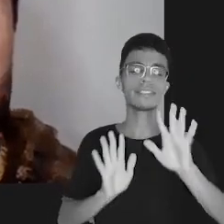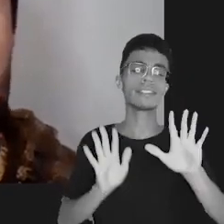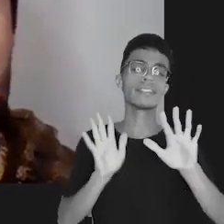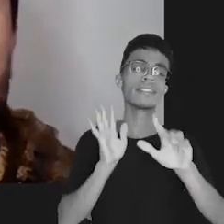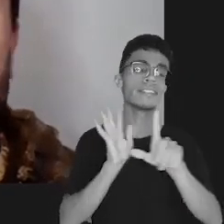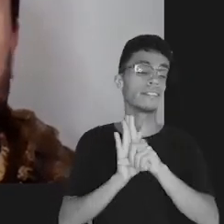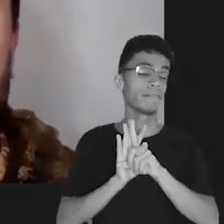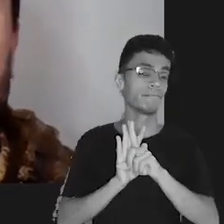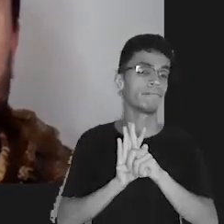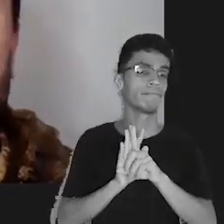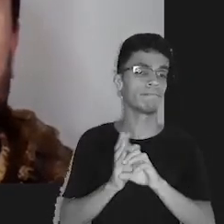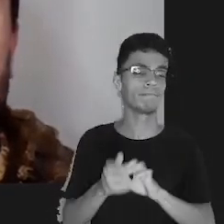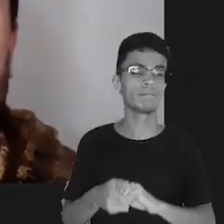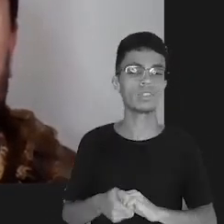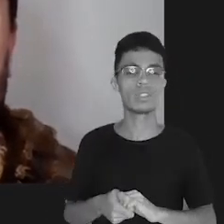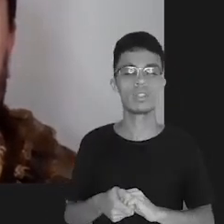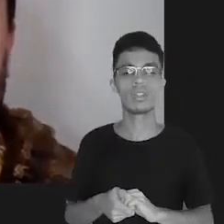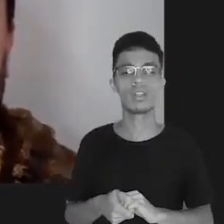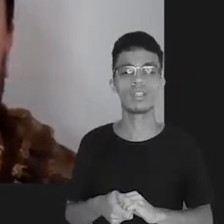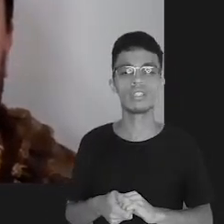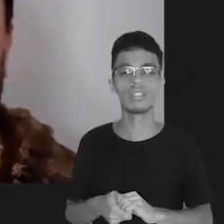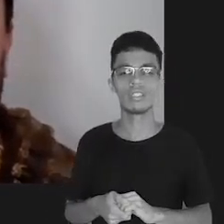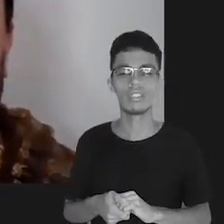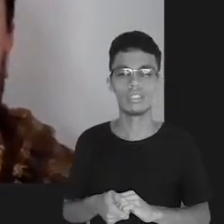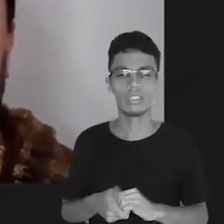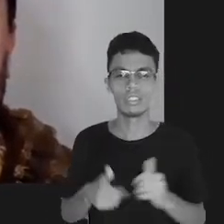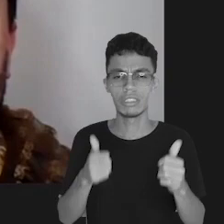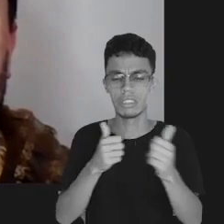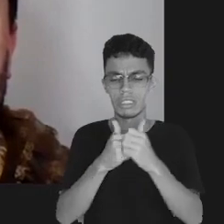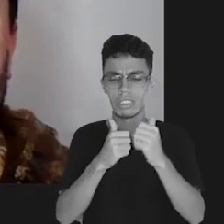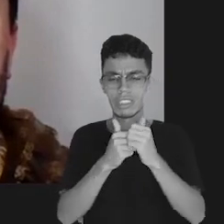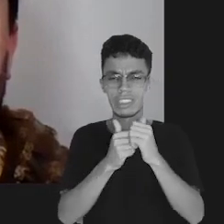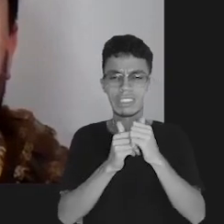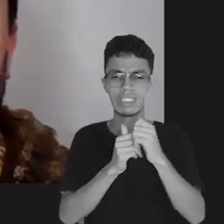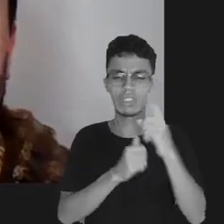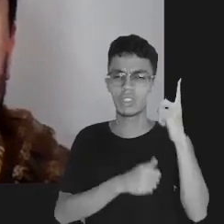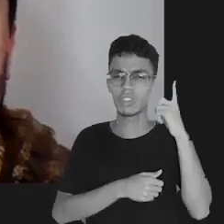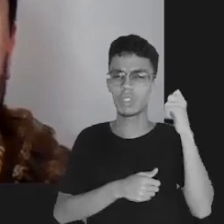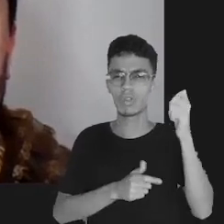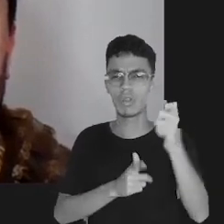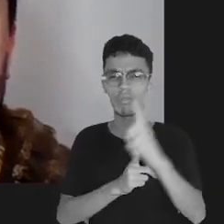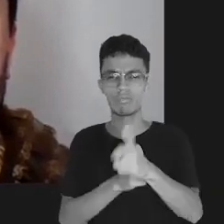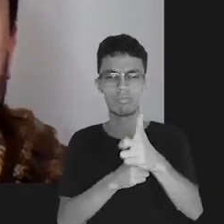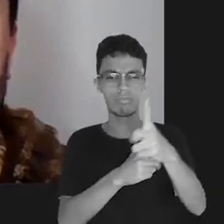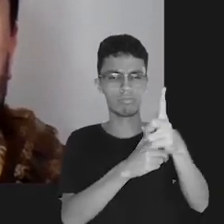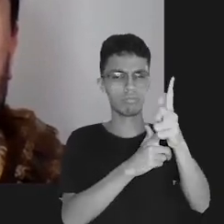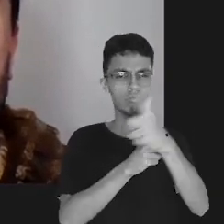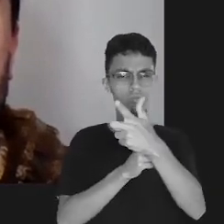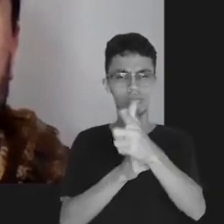lei... Ouve-se de muito perto uma rajada vigorosa de metralhadora.